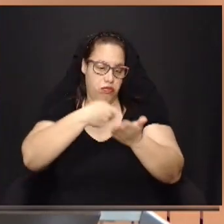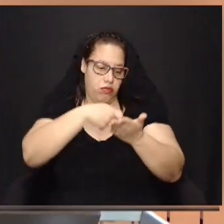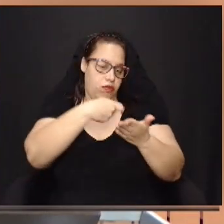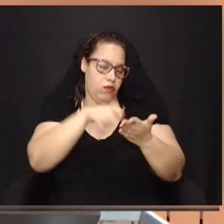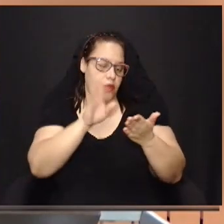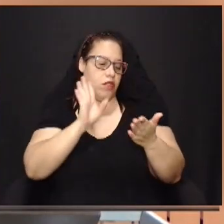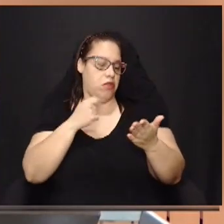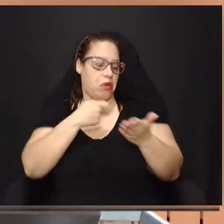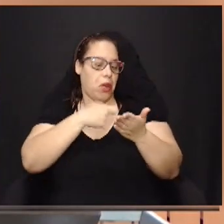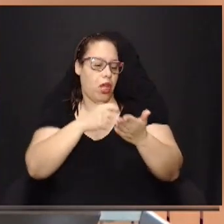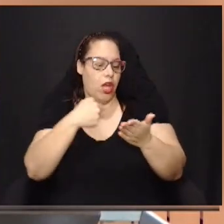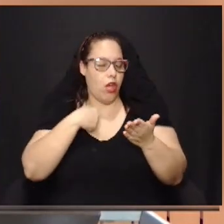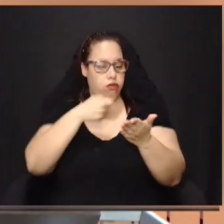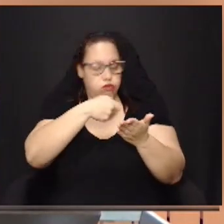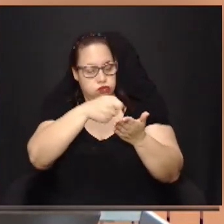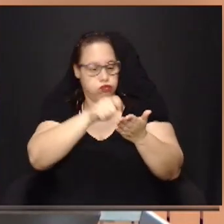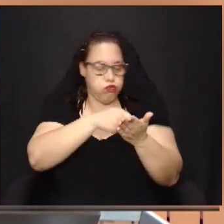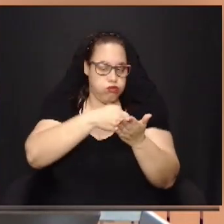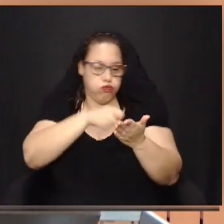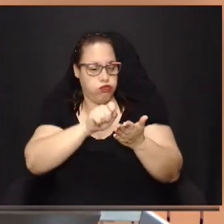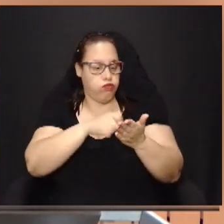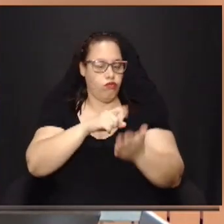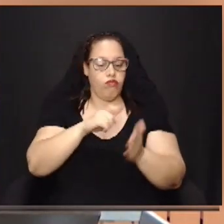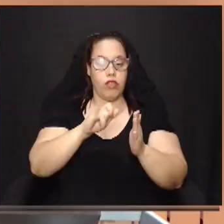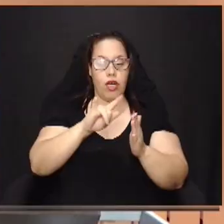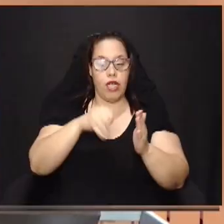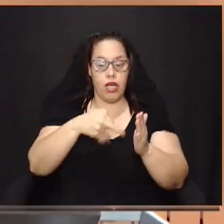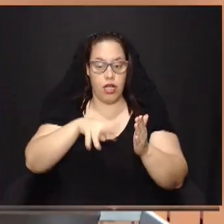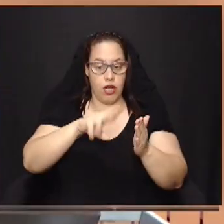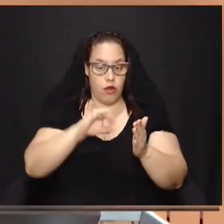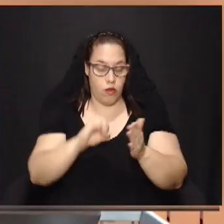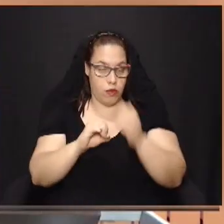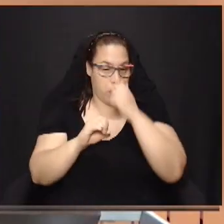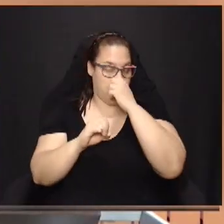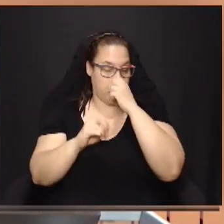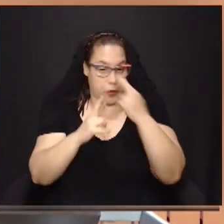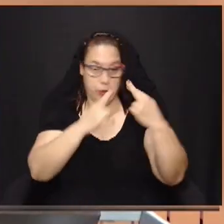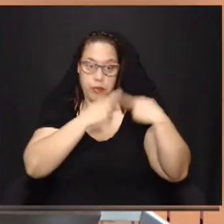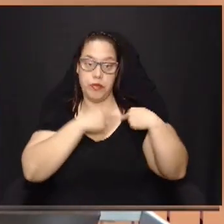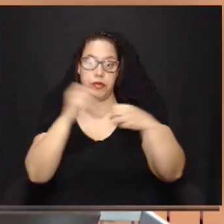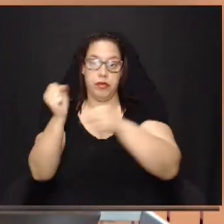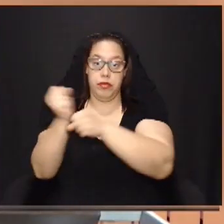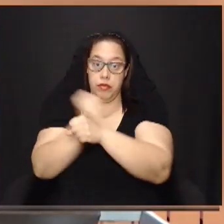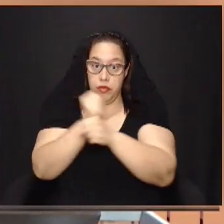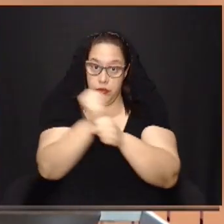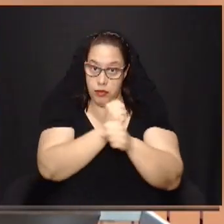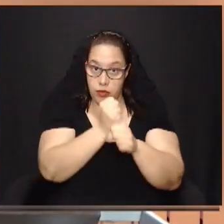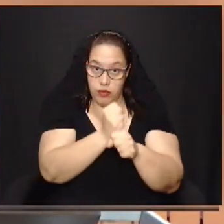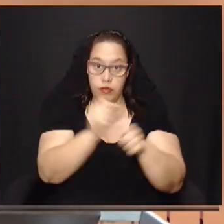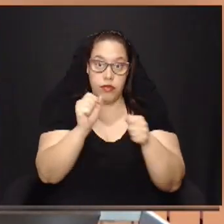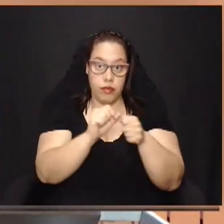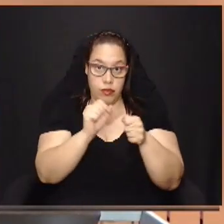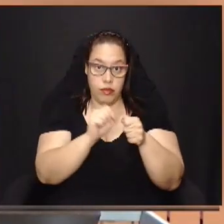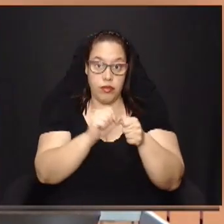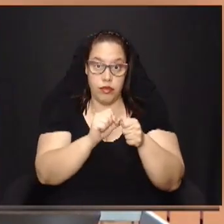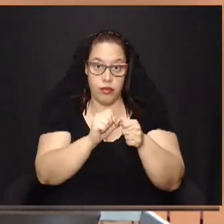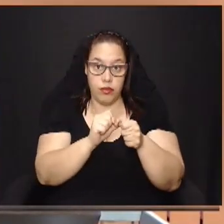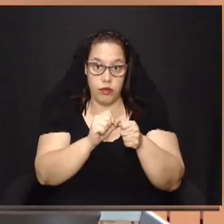o autolicenciamento. O responsável pela obra vai se